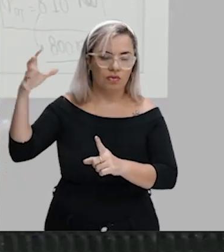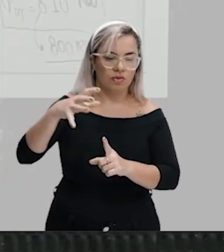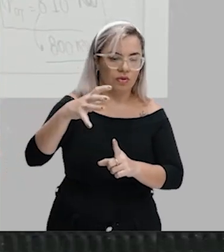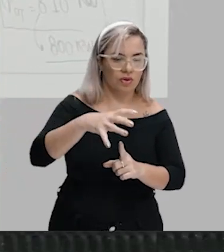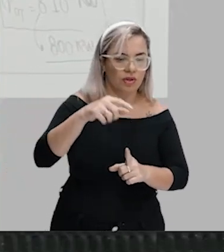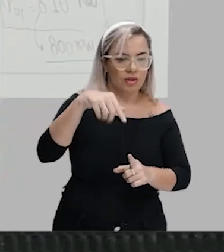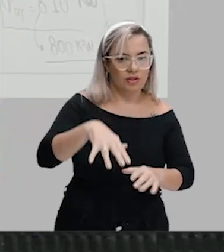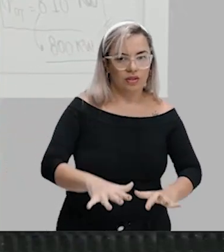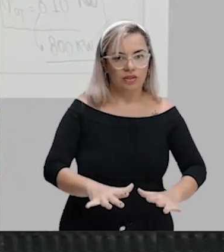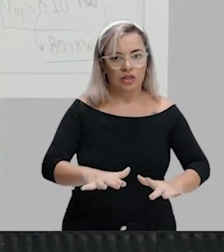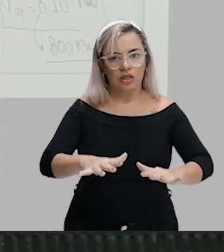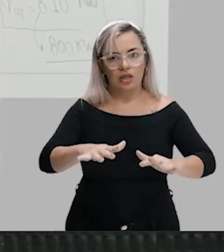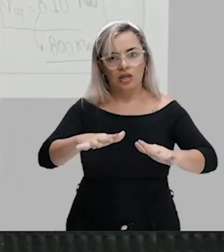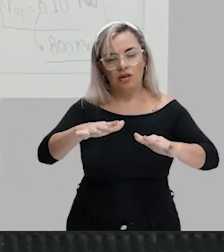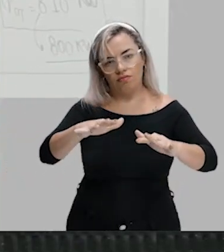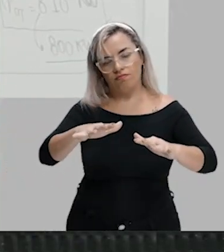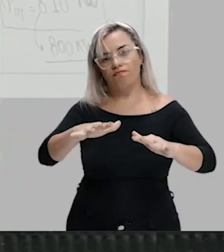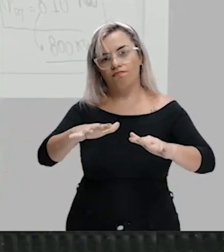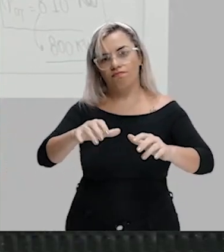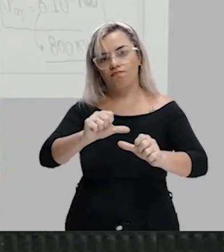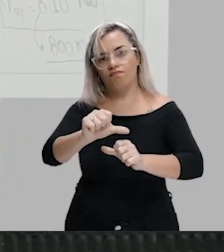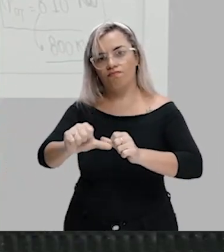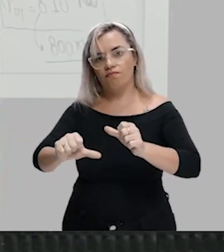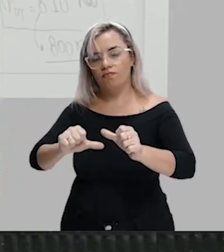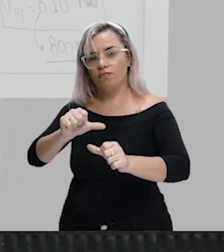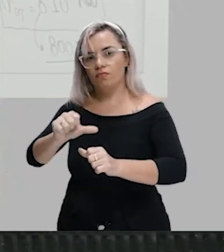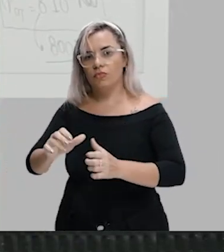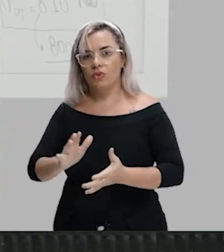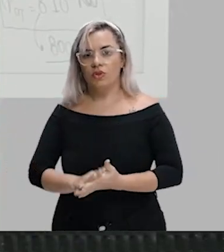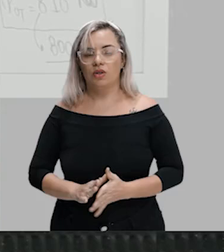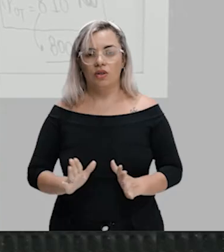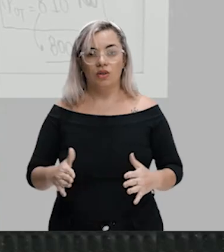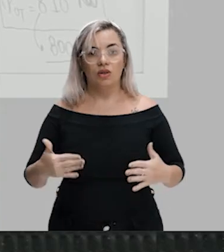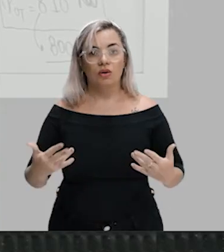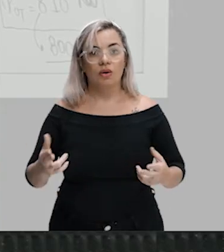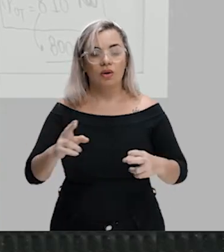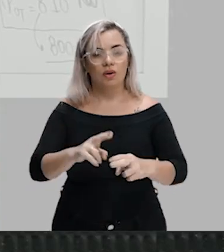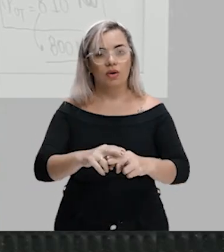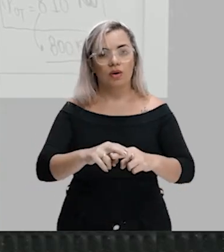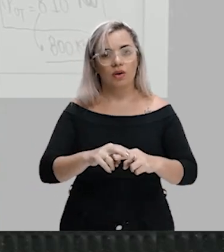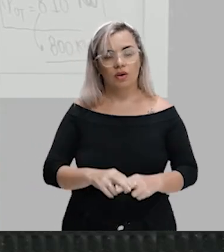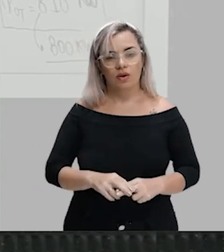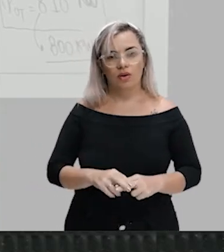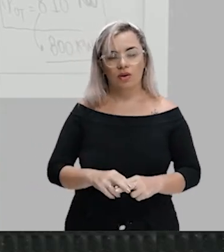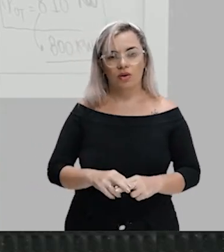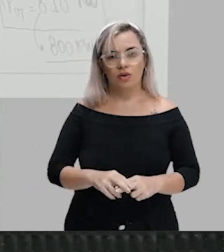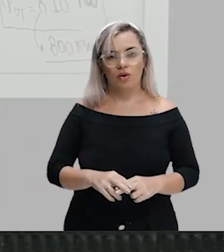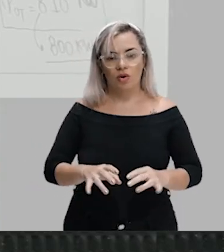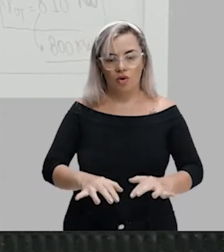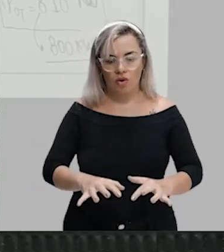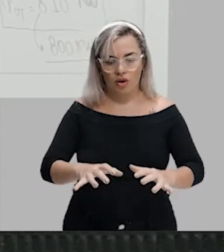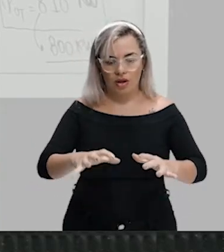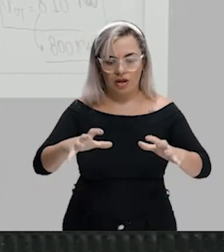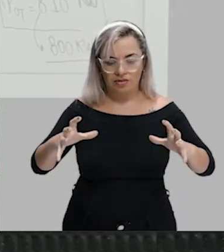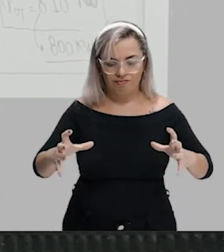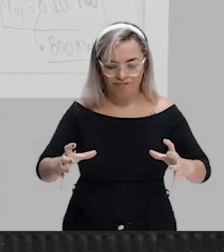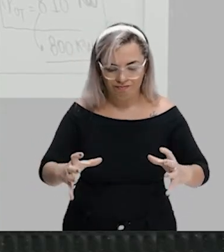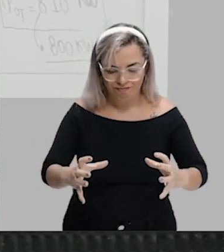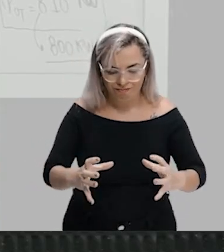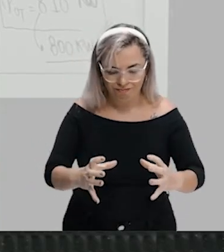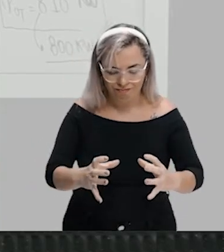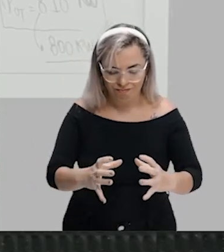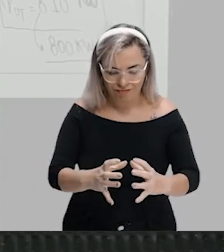ele. Certo? Ou seja, quando o gás ele é comprimido, a temperatura aumenta.